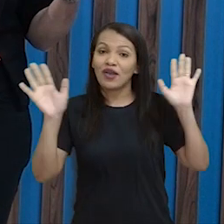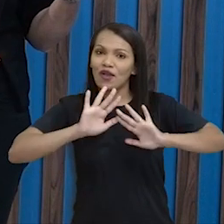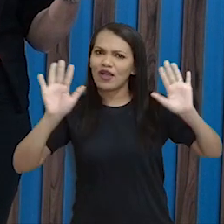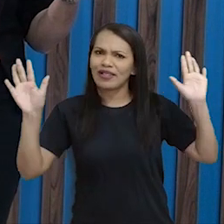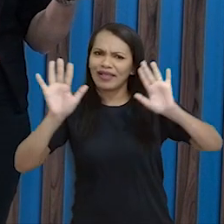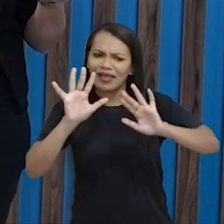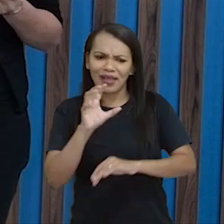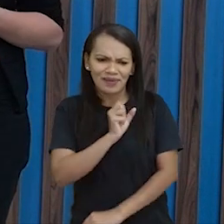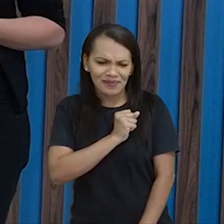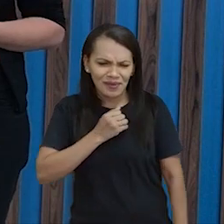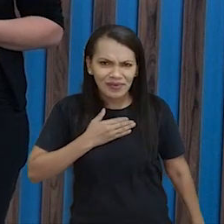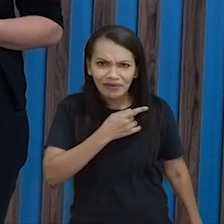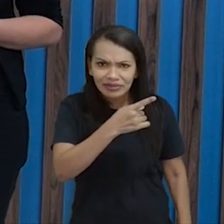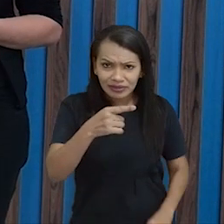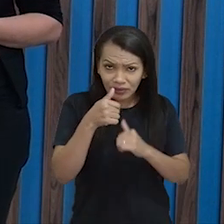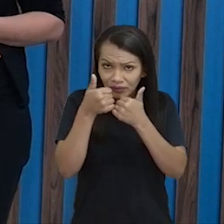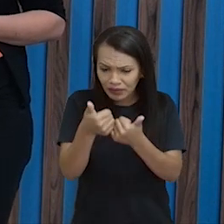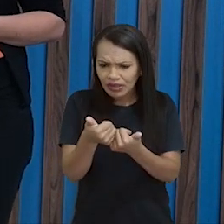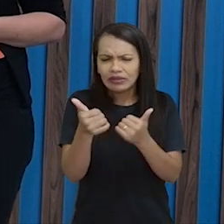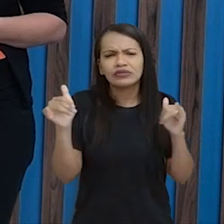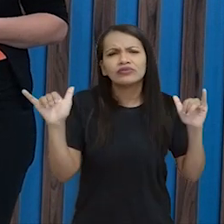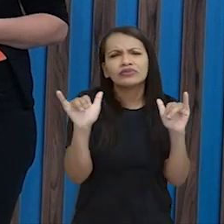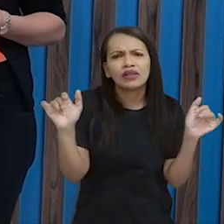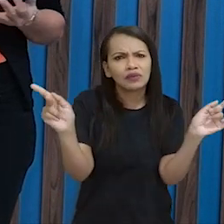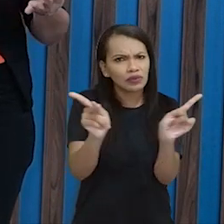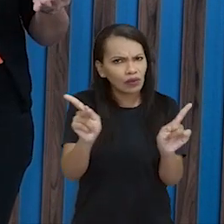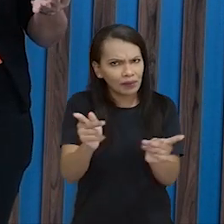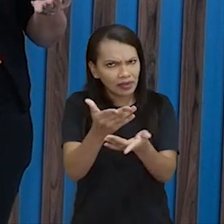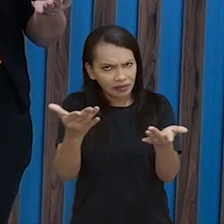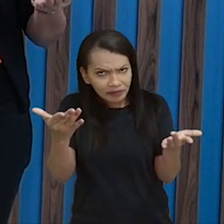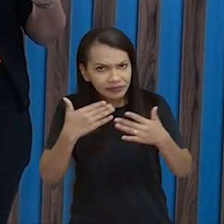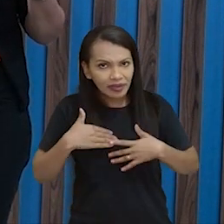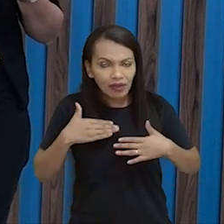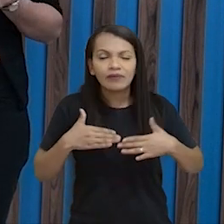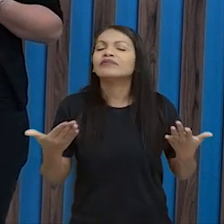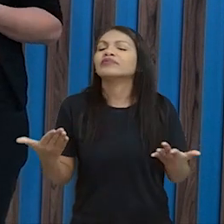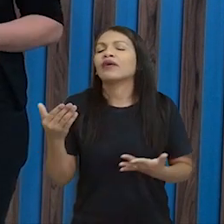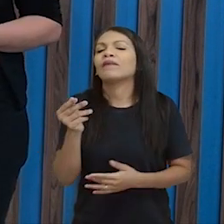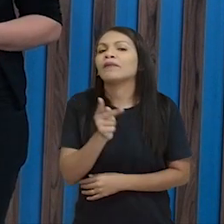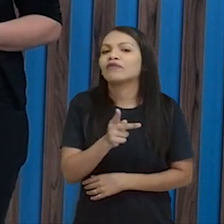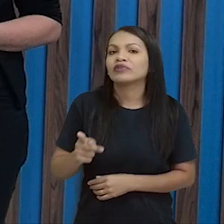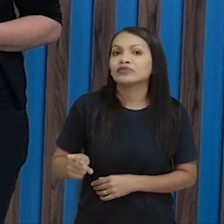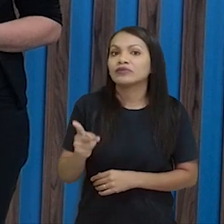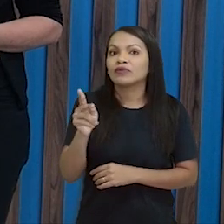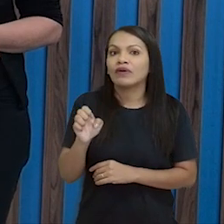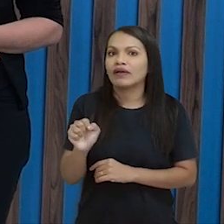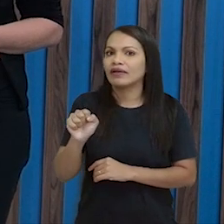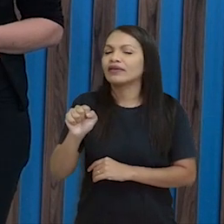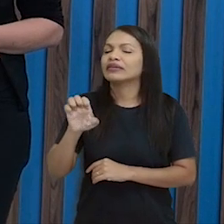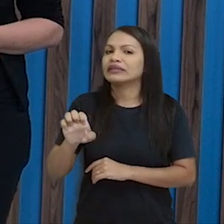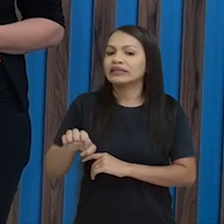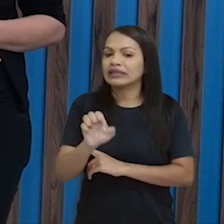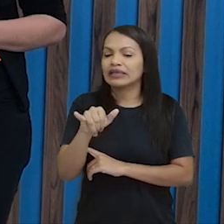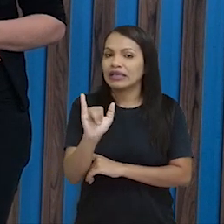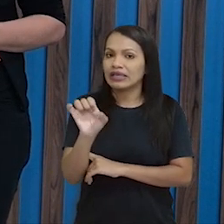Olá, meus amores! Como é que vocês estão? Tá tudo de boa na Lagoa? Tudo tranquilo como um esquilo? Sou a professora Keise Marinho, de Português dos